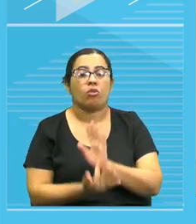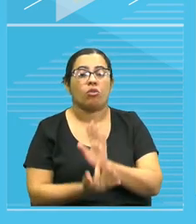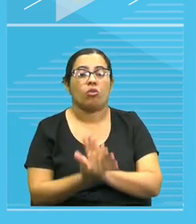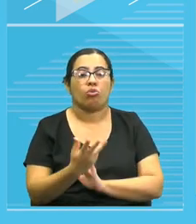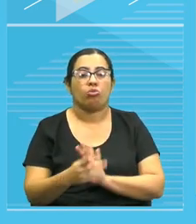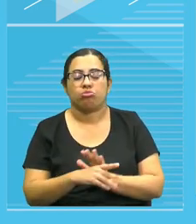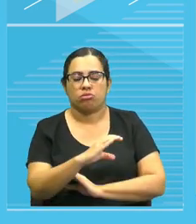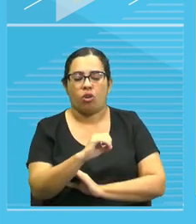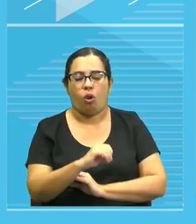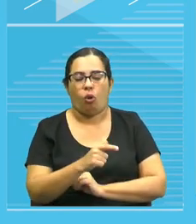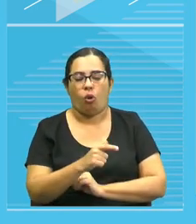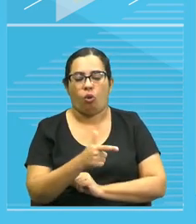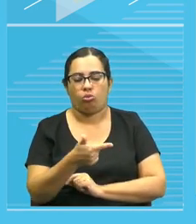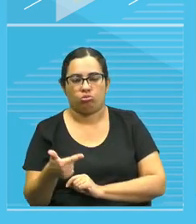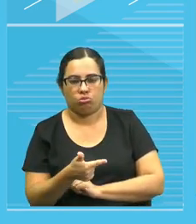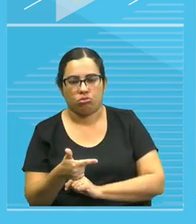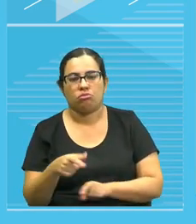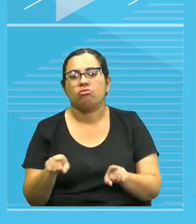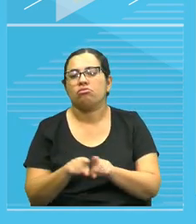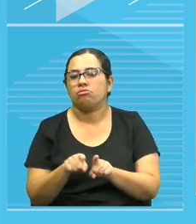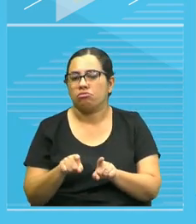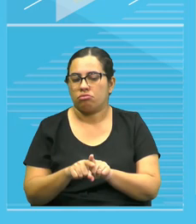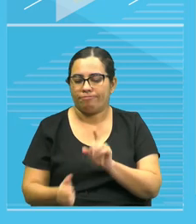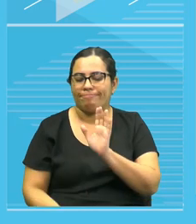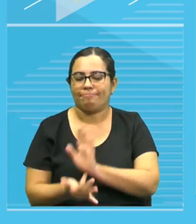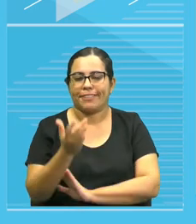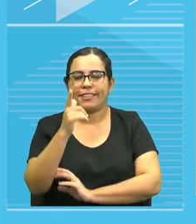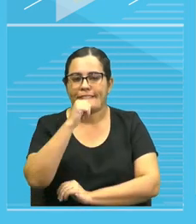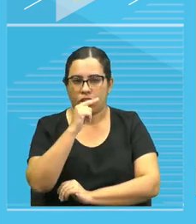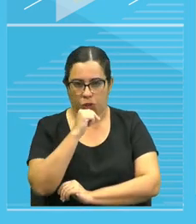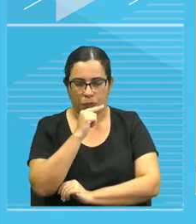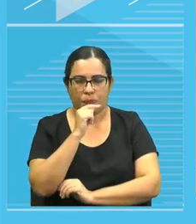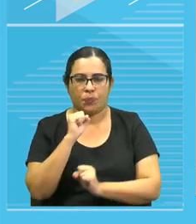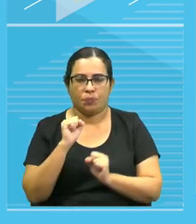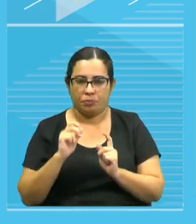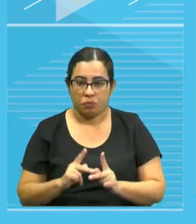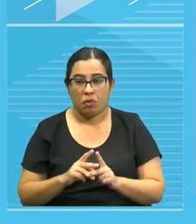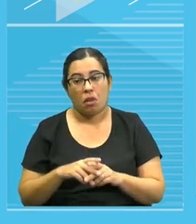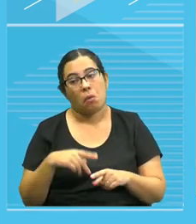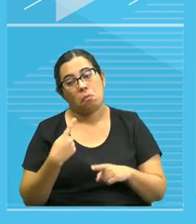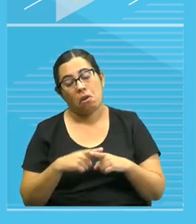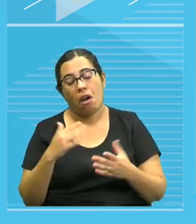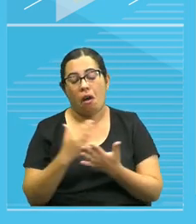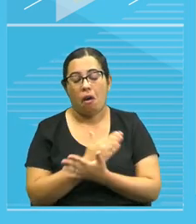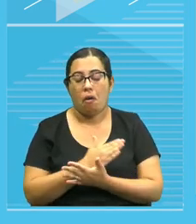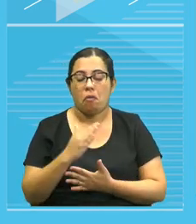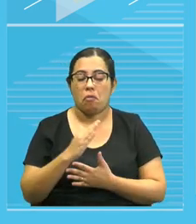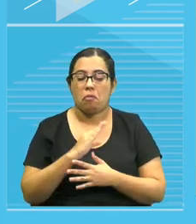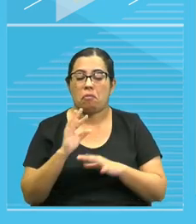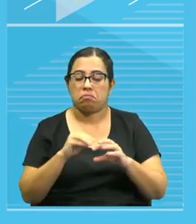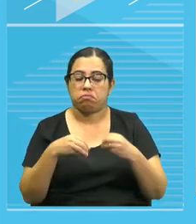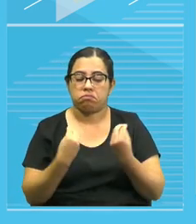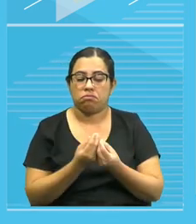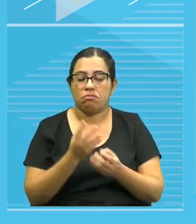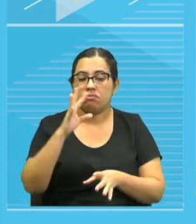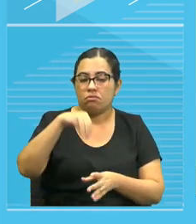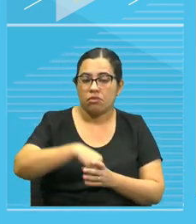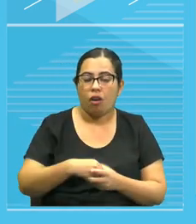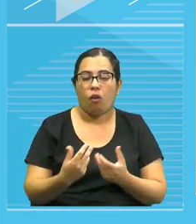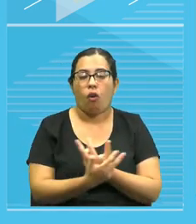CO2 e água a completa tá pessoal Porque dependendo das outras substâncias que tiver naquele material